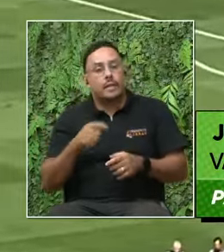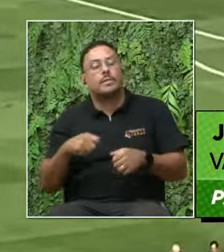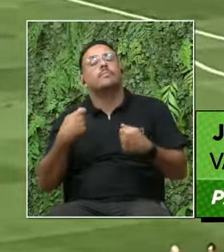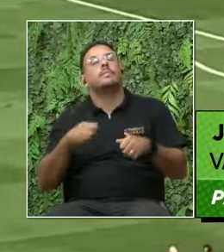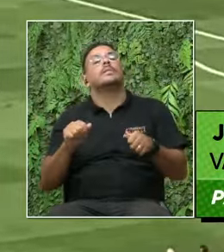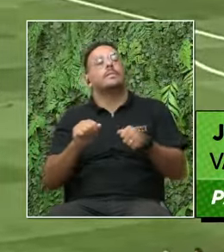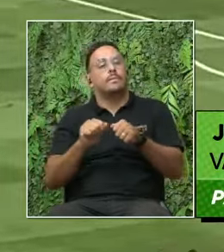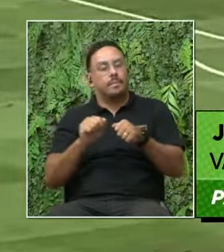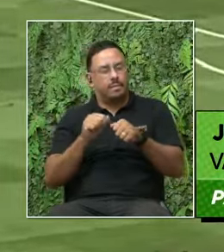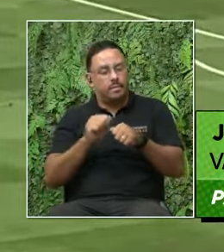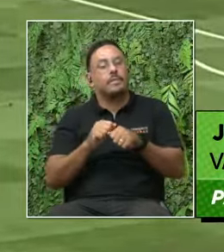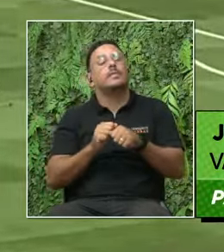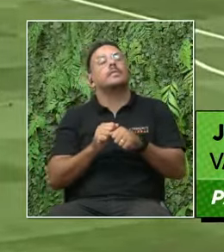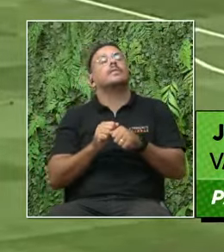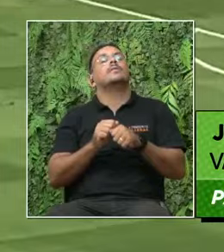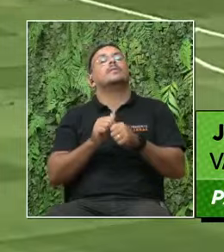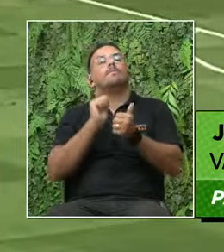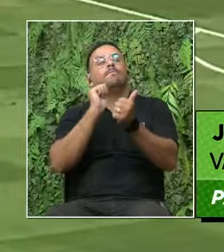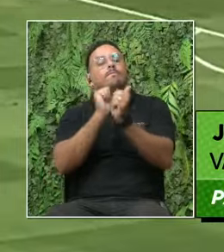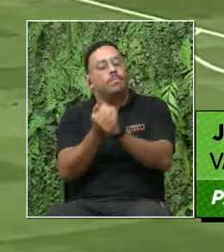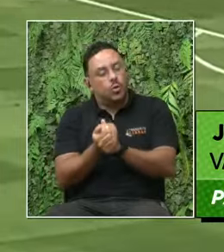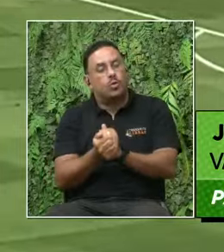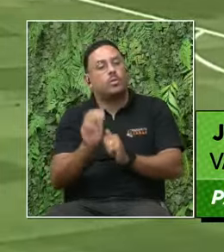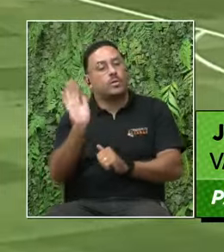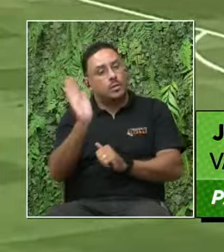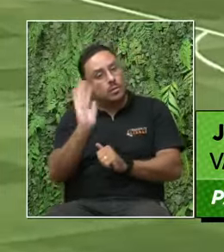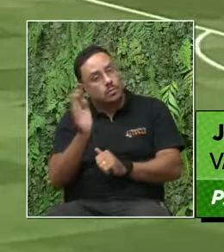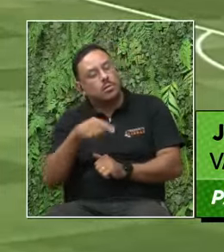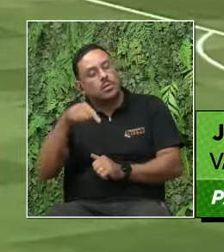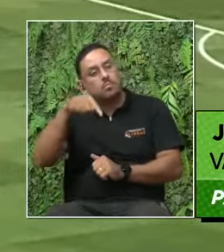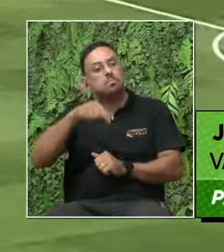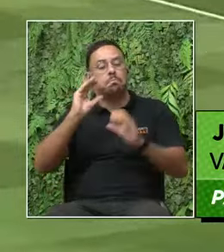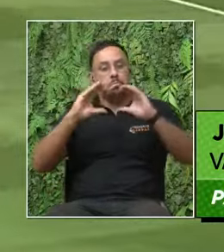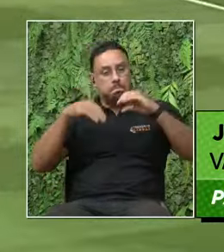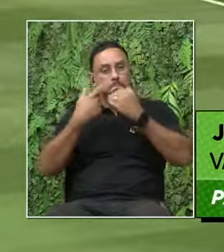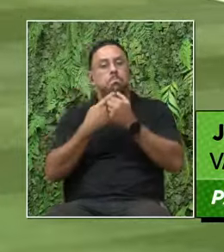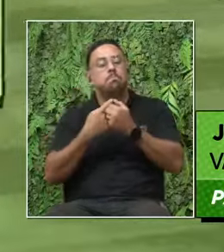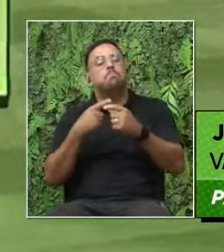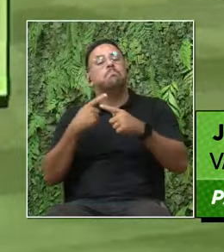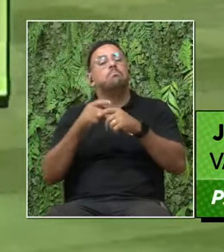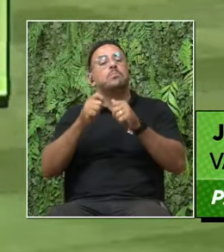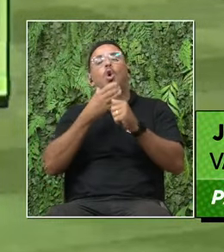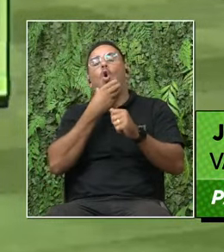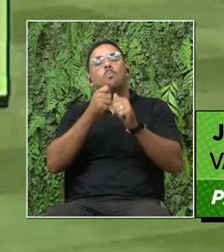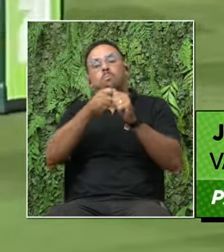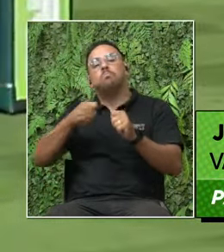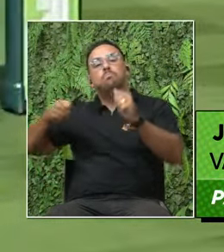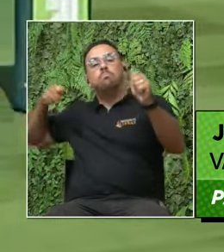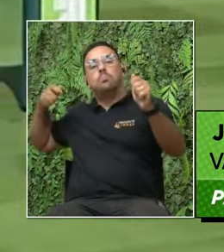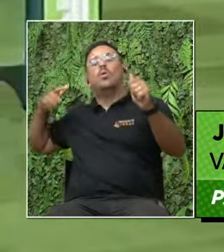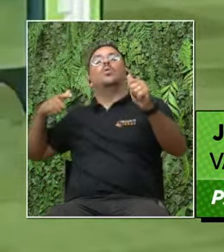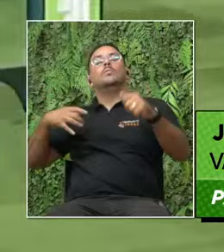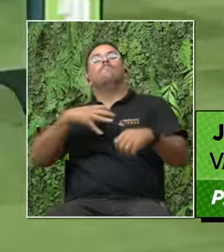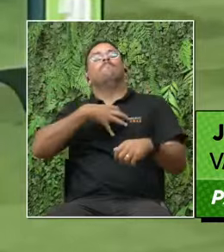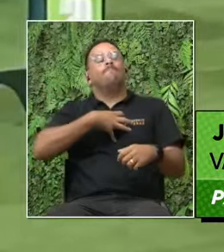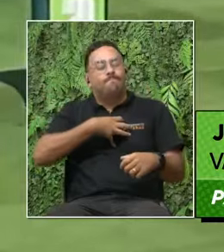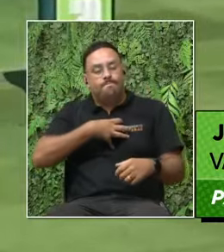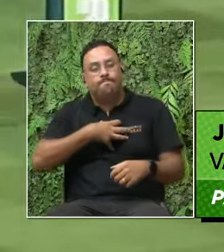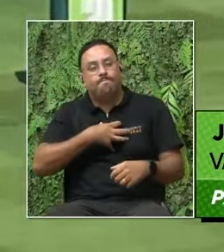um jogo de despedida e do Marcelo Moreno aqui no Mineirão para ele sentir novamente essa saudação